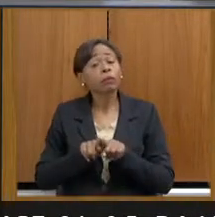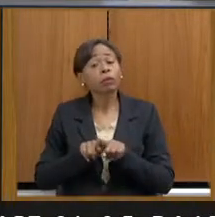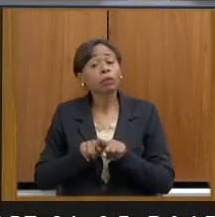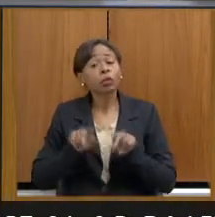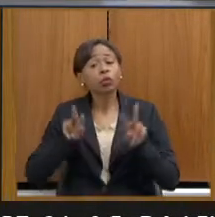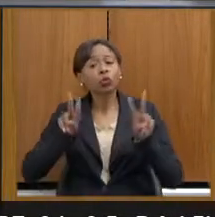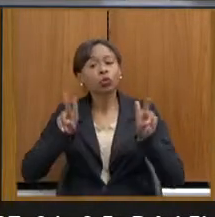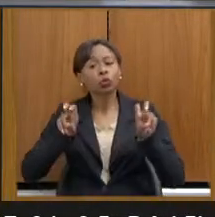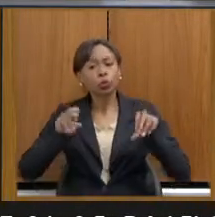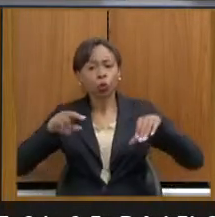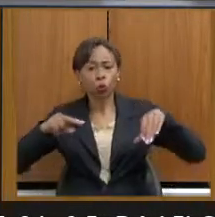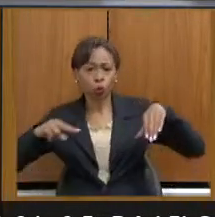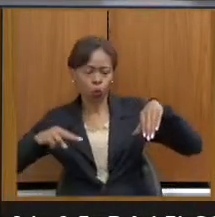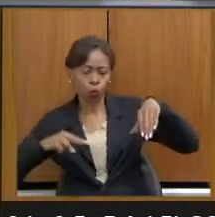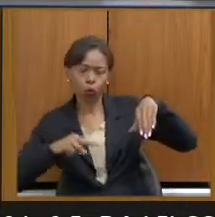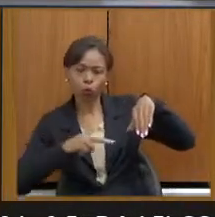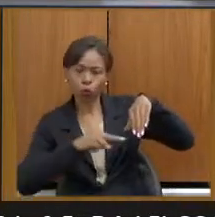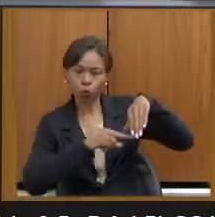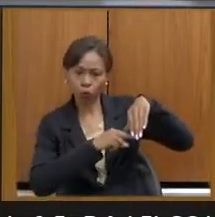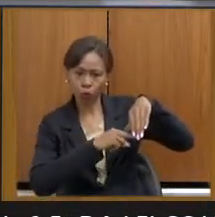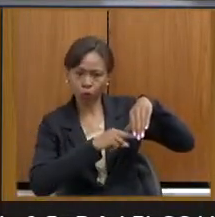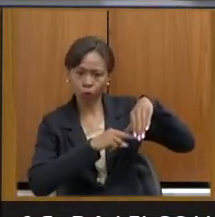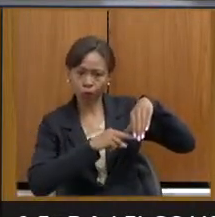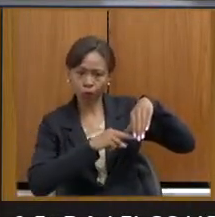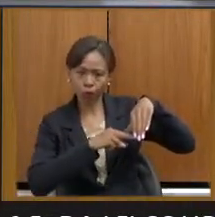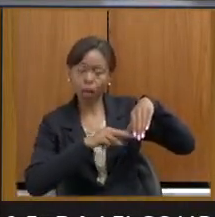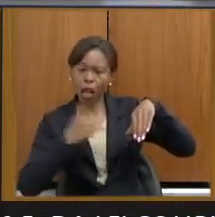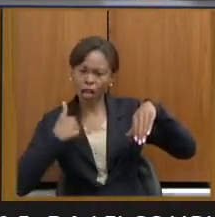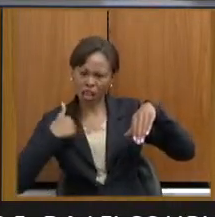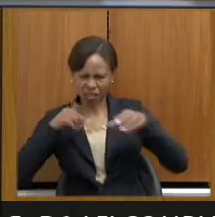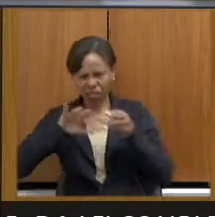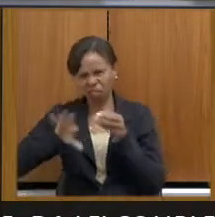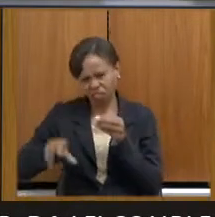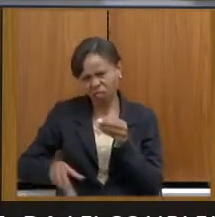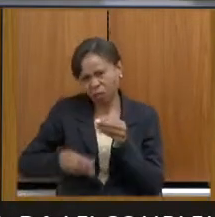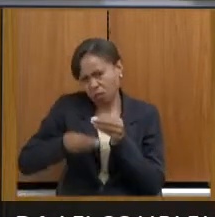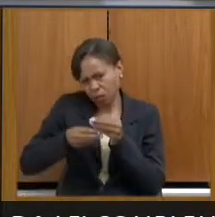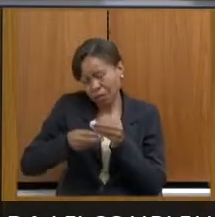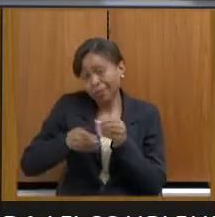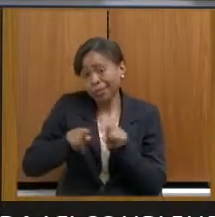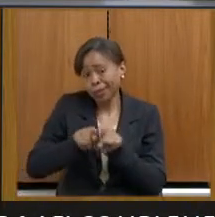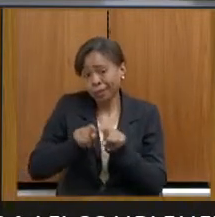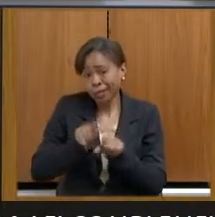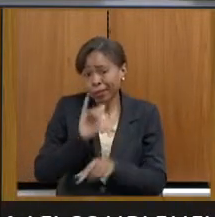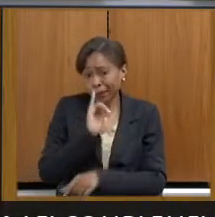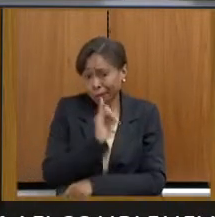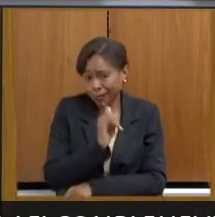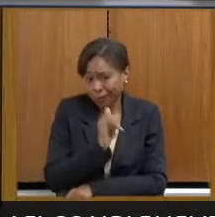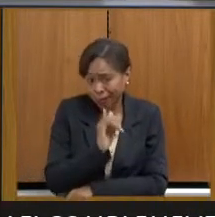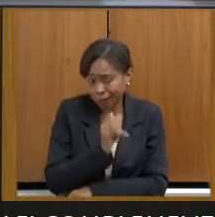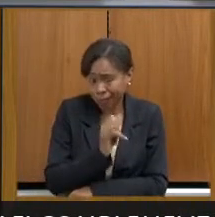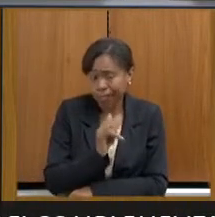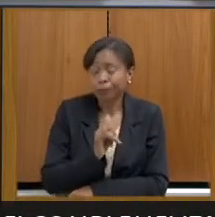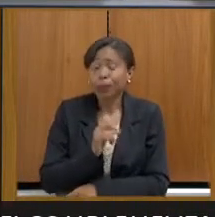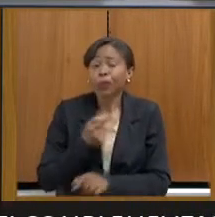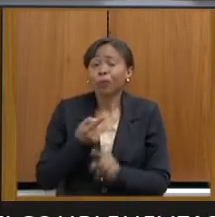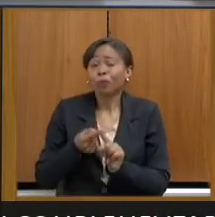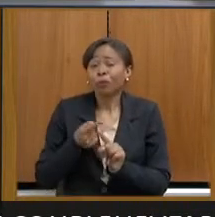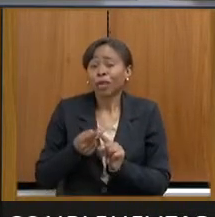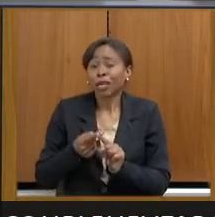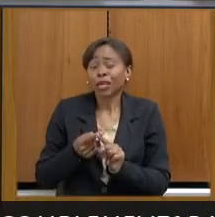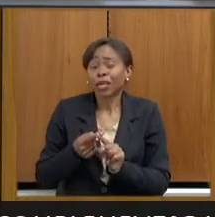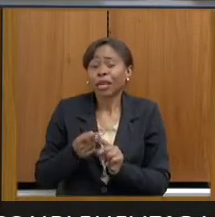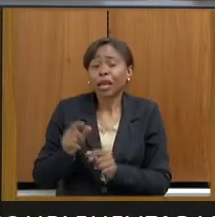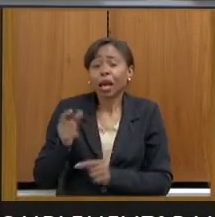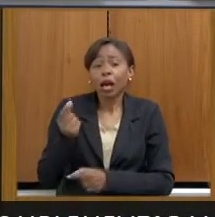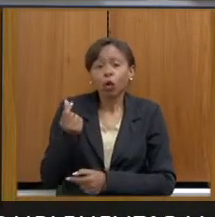cumprimentá-lo mas ao mesmo tempo que gostaria que de alertar também porque parte dos recursos